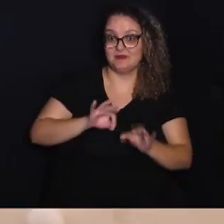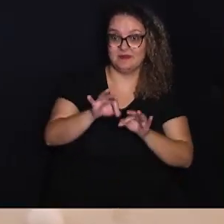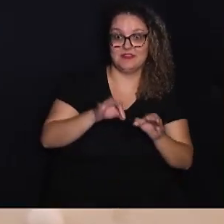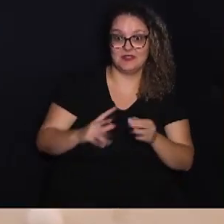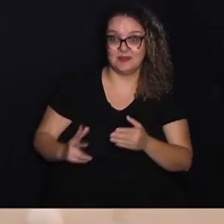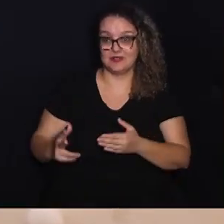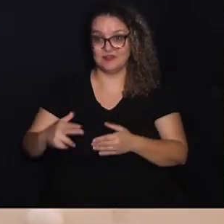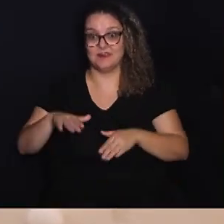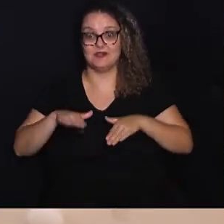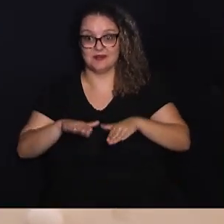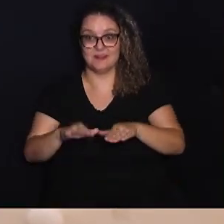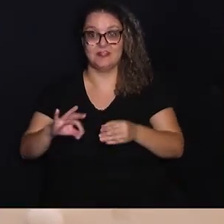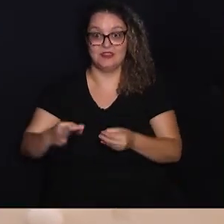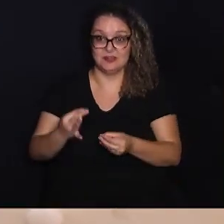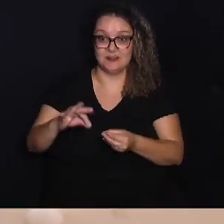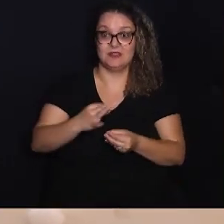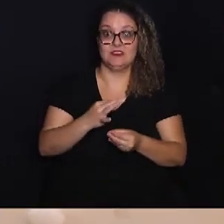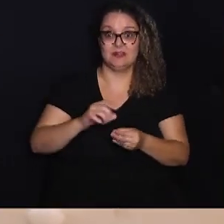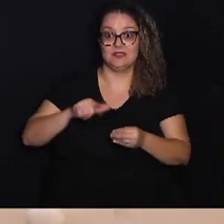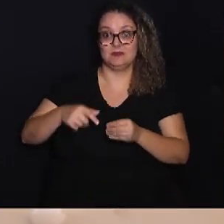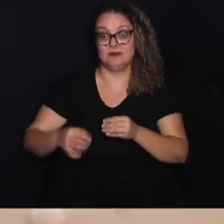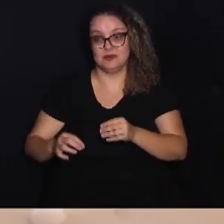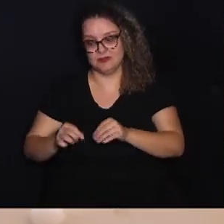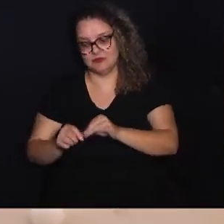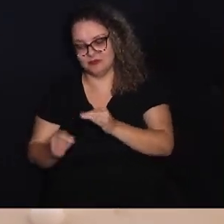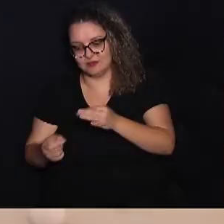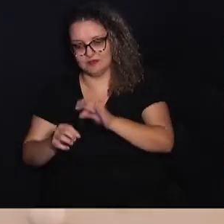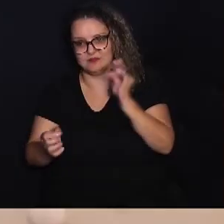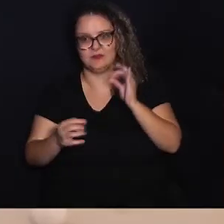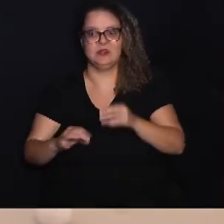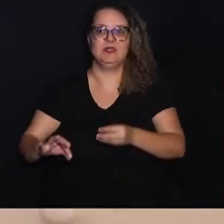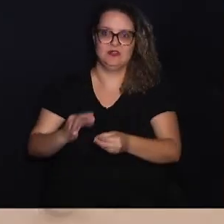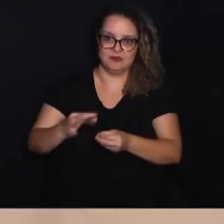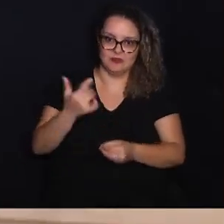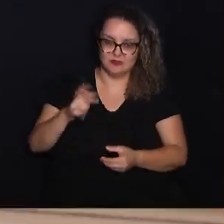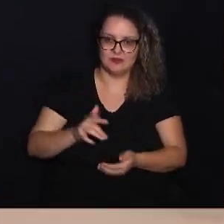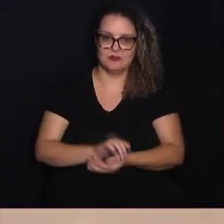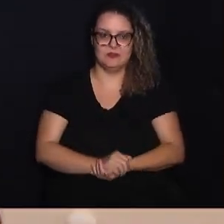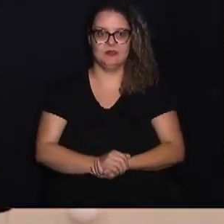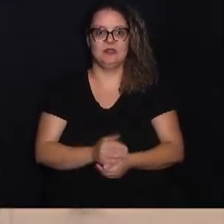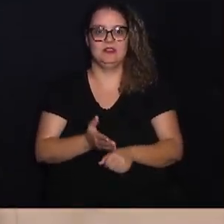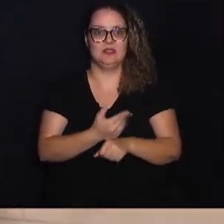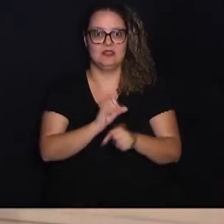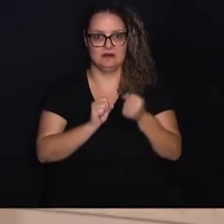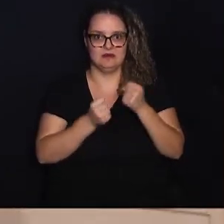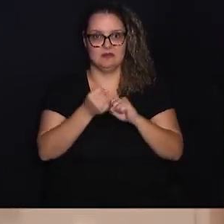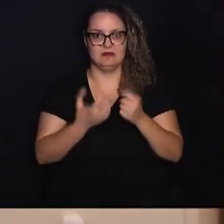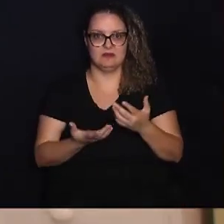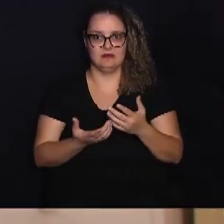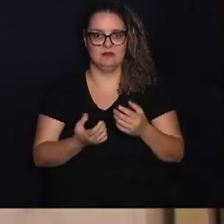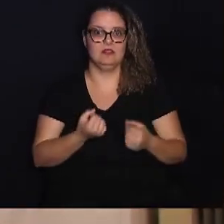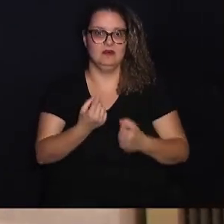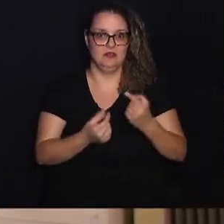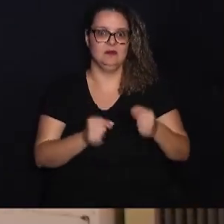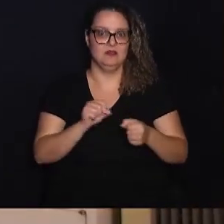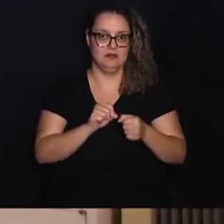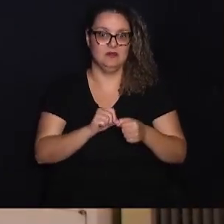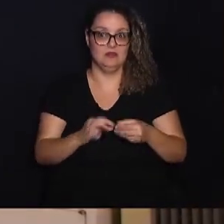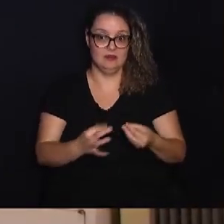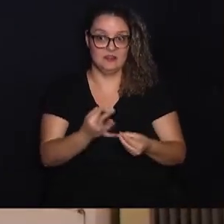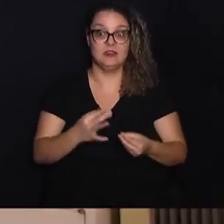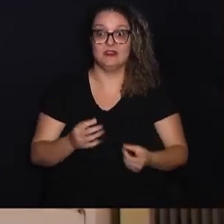cortar, costurar, e depois tem que soltar, costurar de novo. E, tipo, antes de ser industrial, alguém fazia tudo isso manual,